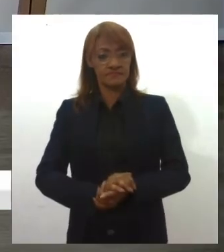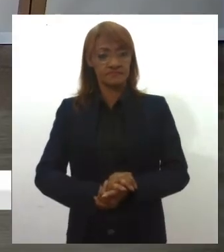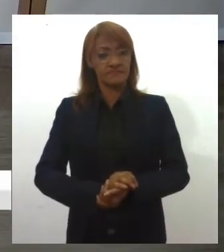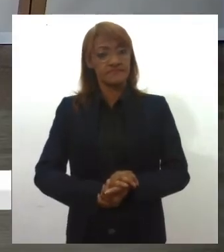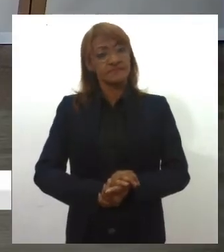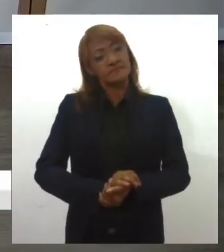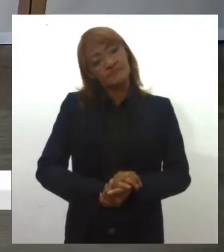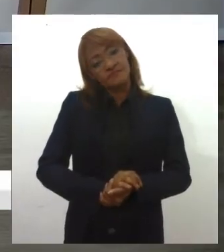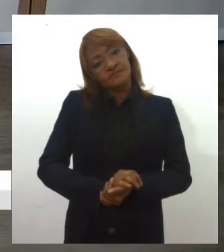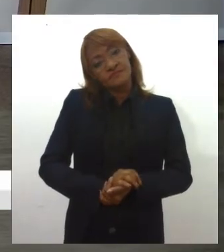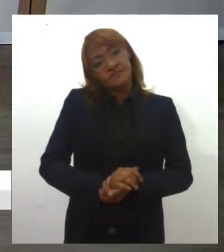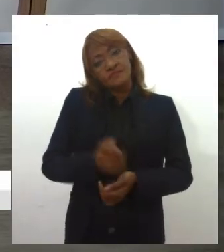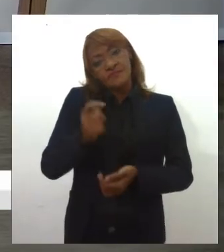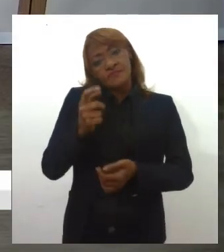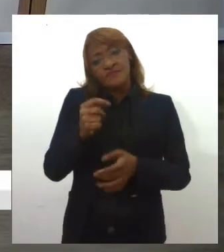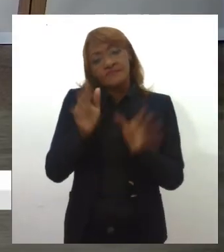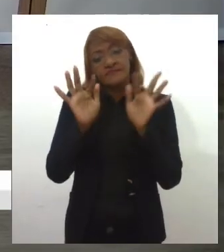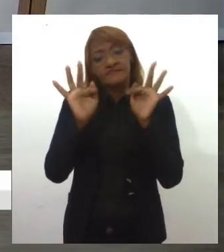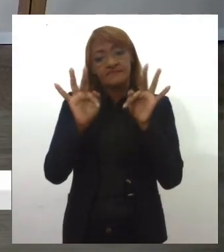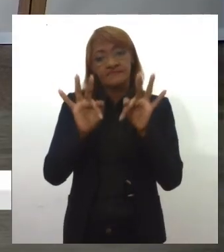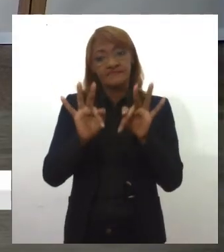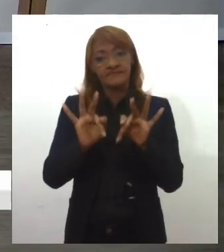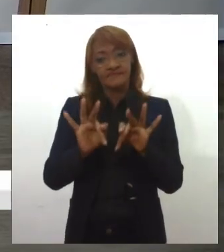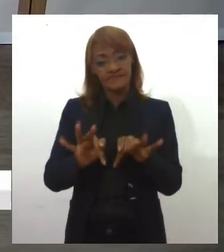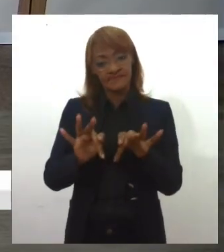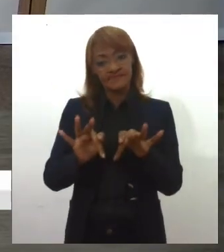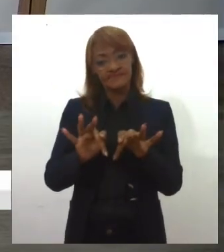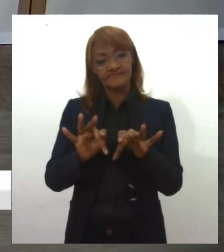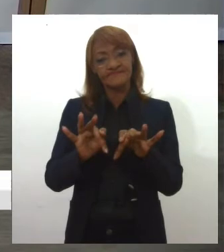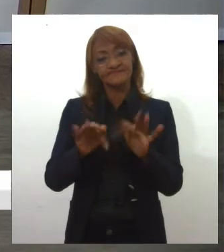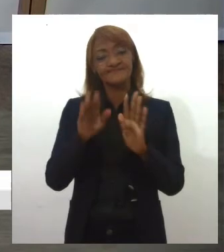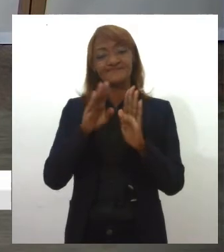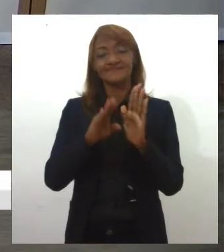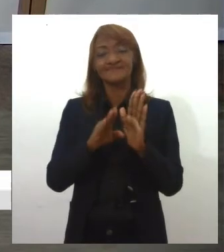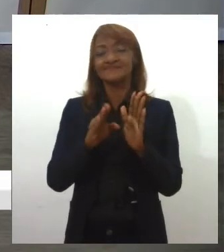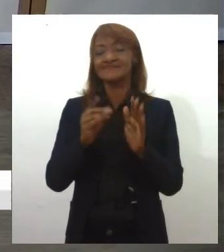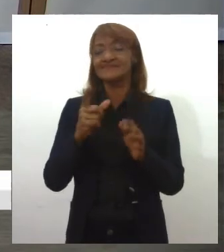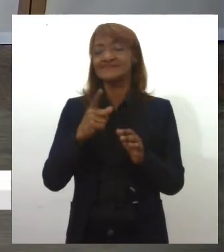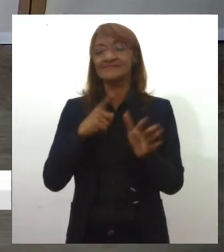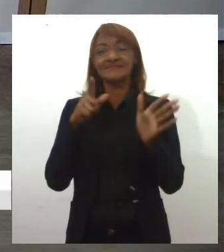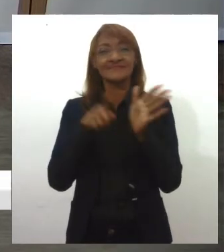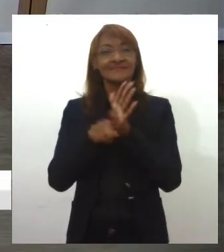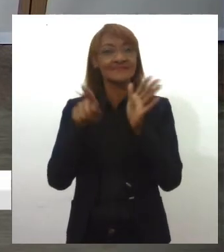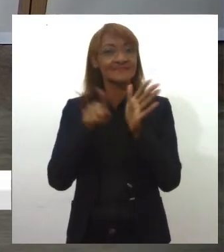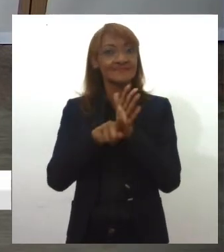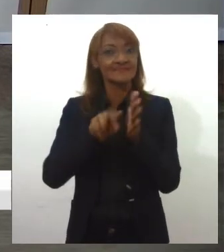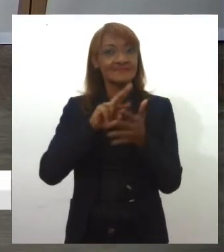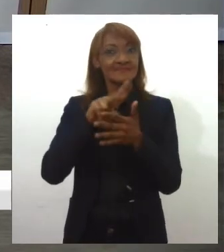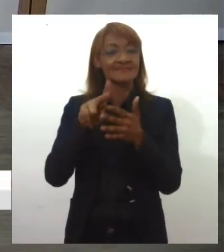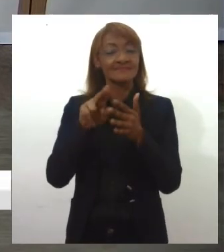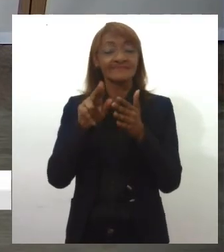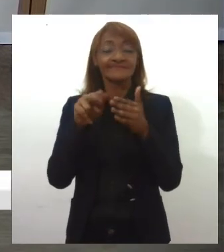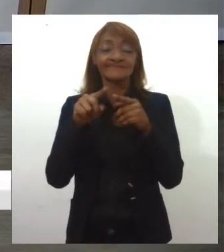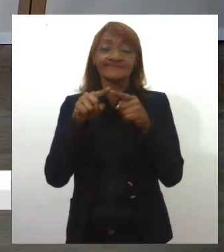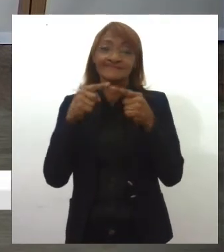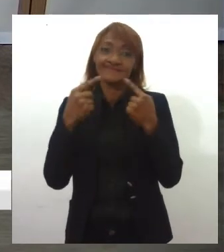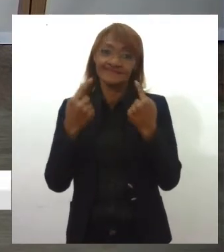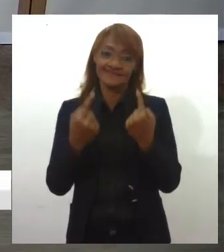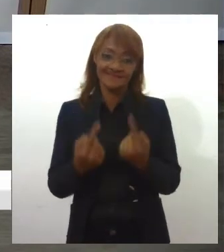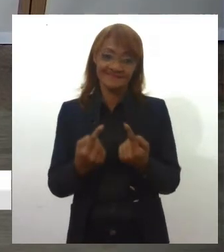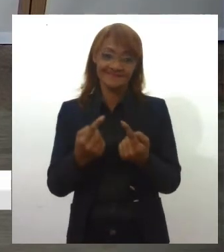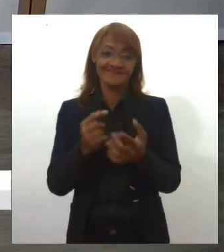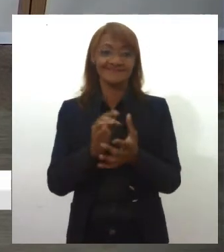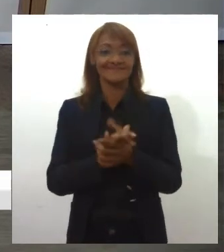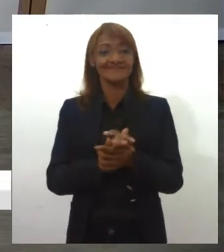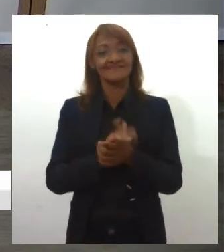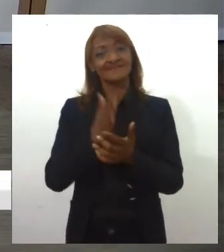A gente está chegando aqui ao finalzinho do programa. Tinha muitas outras perguntas para fazer, mas estou querendo aí